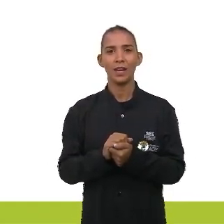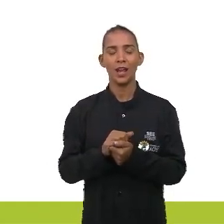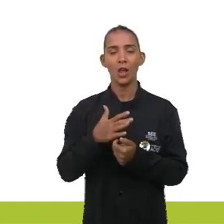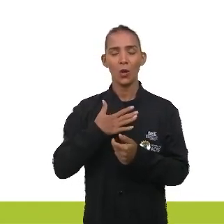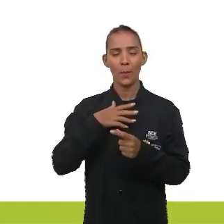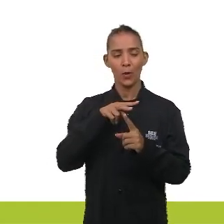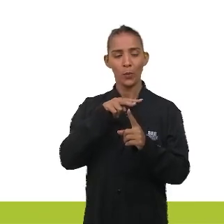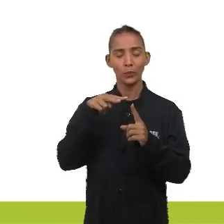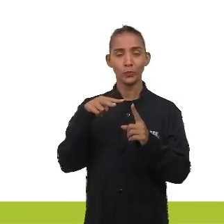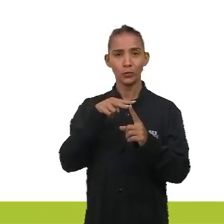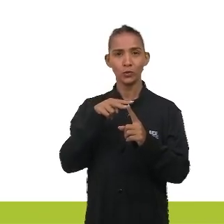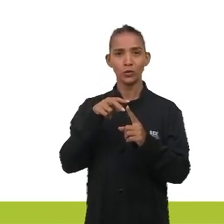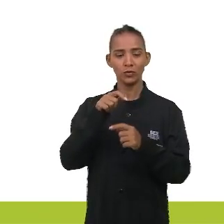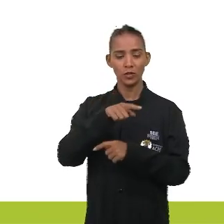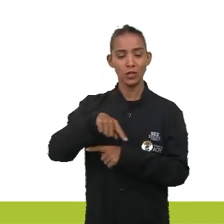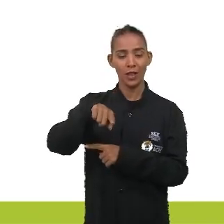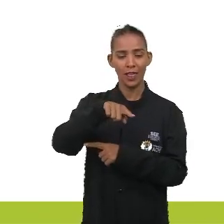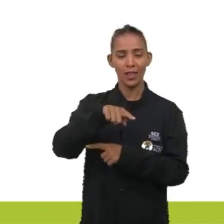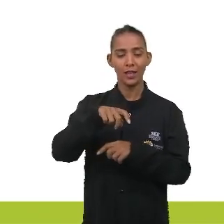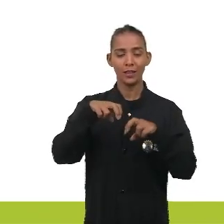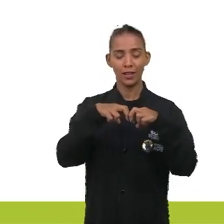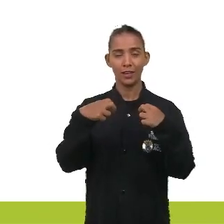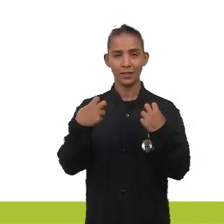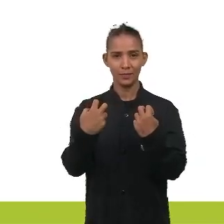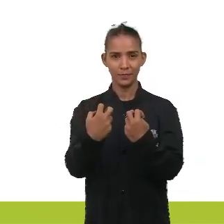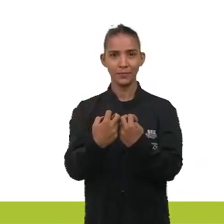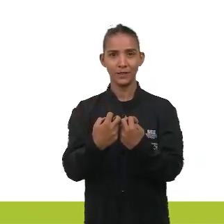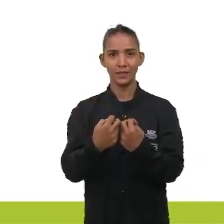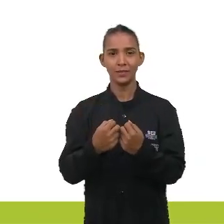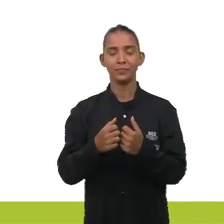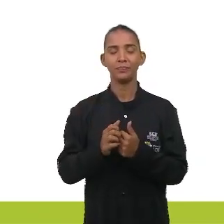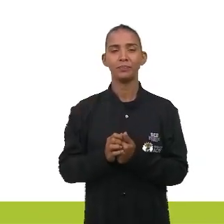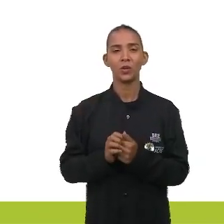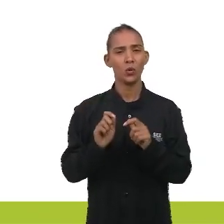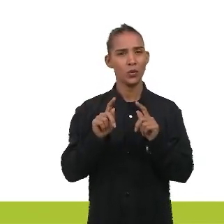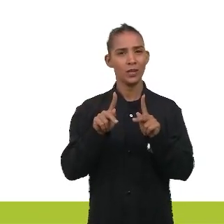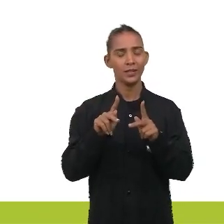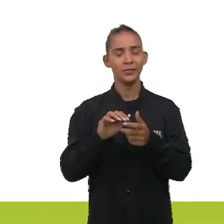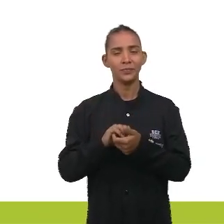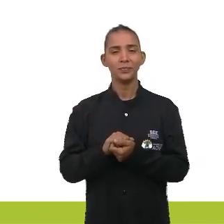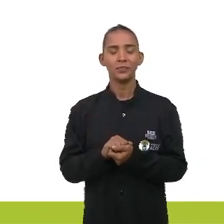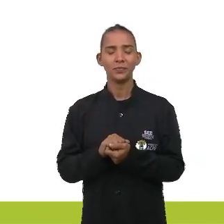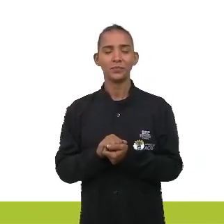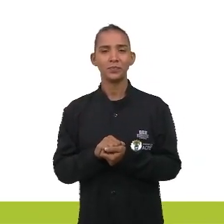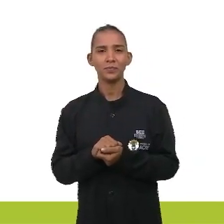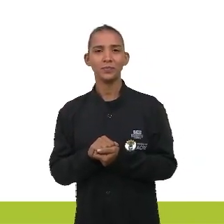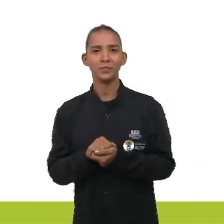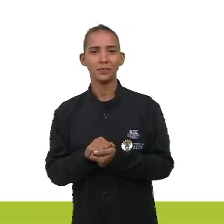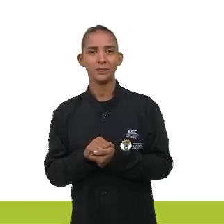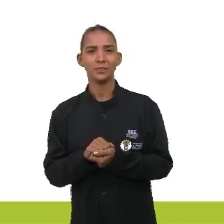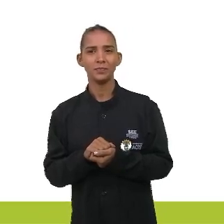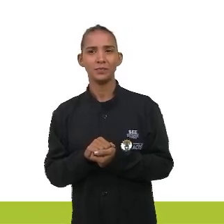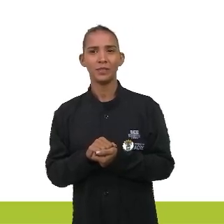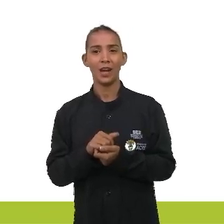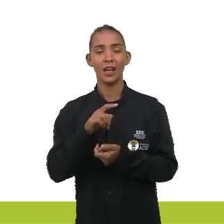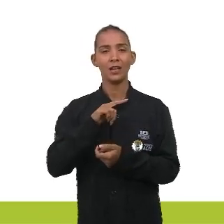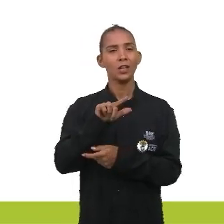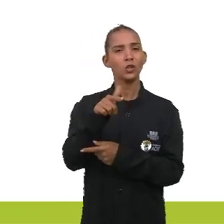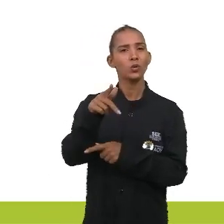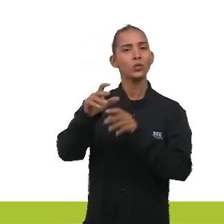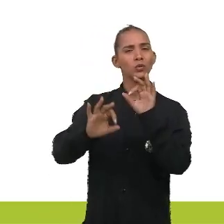por exemplo. Agora, suponha o seguinte: nós temos outra organização